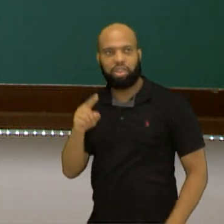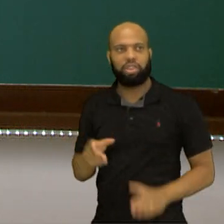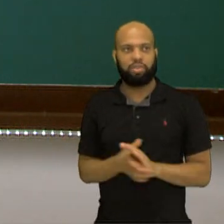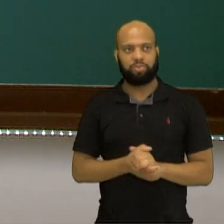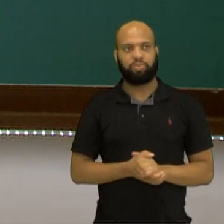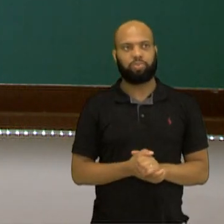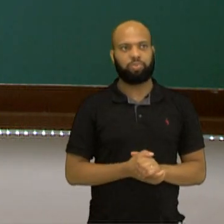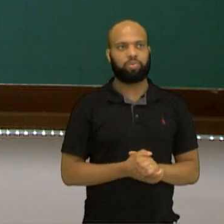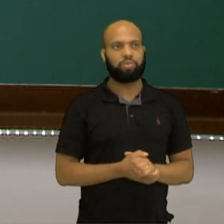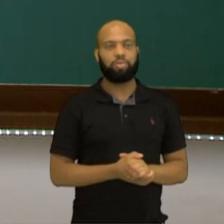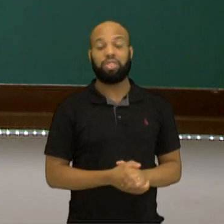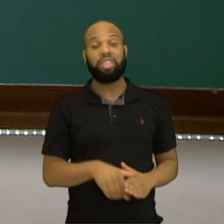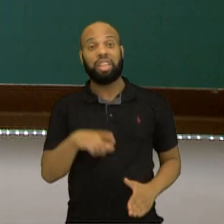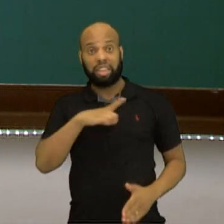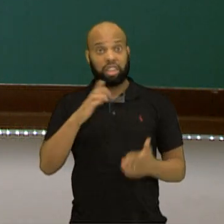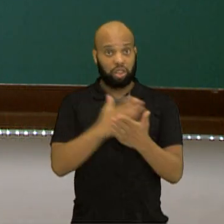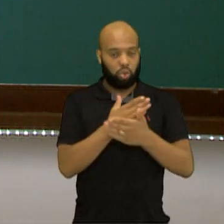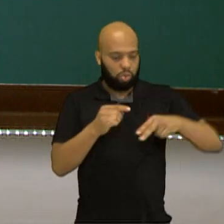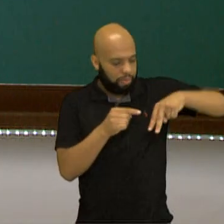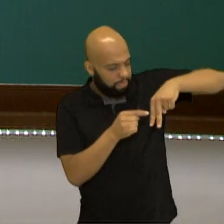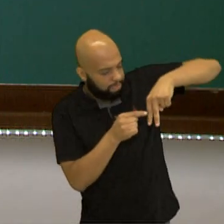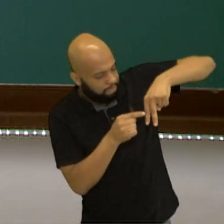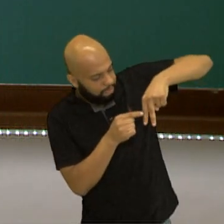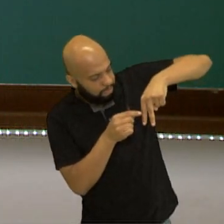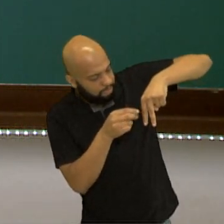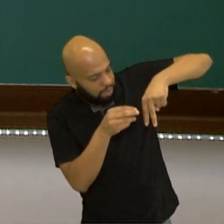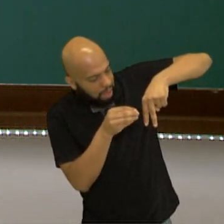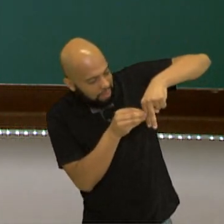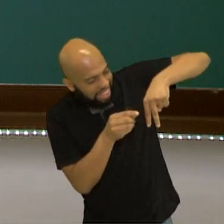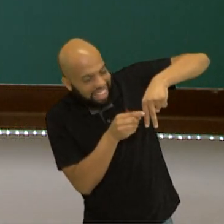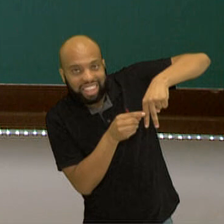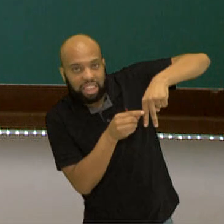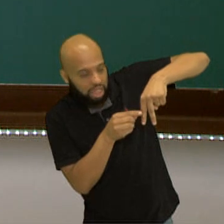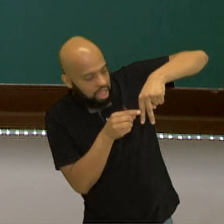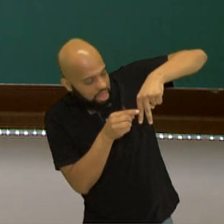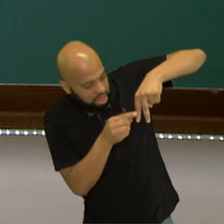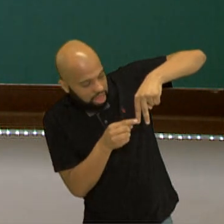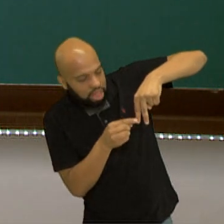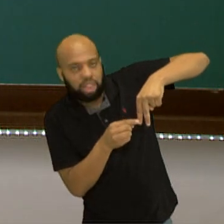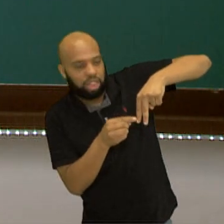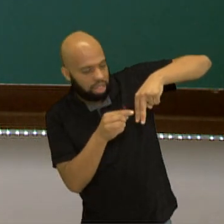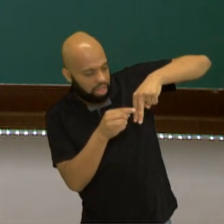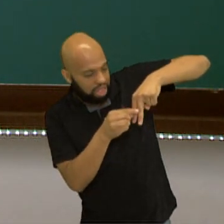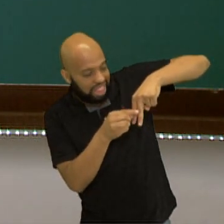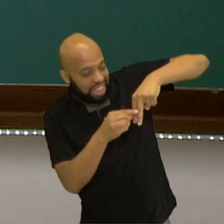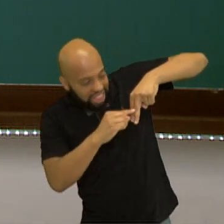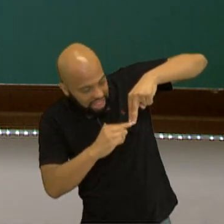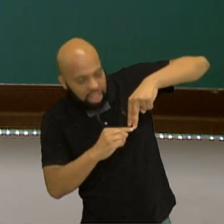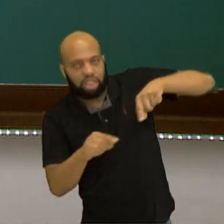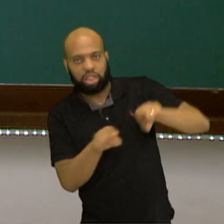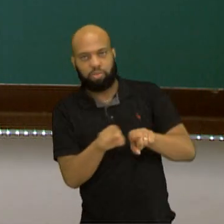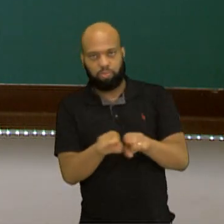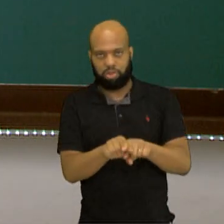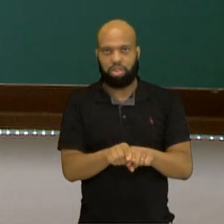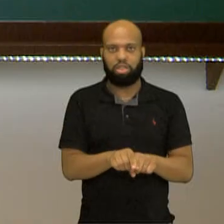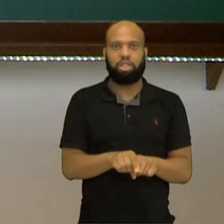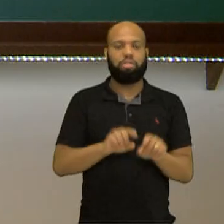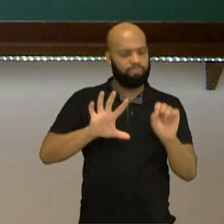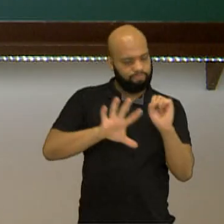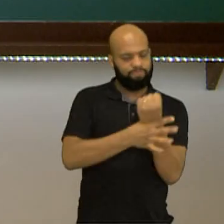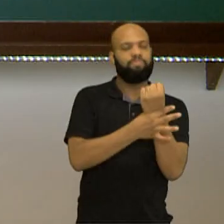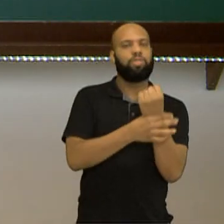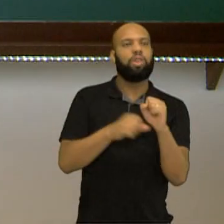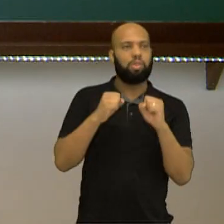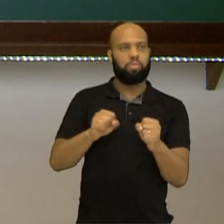aqui, ela vem um pouquinho mais para cá, tá? Então, não é o caso, mas se tiver com essa, você está com equipamento de segurança,